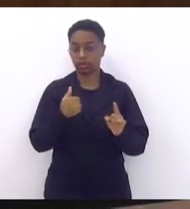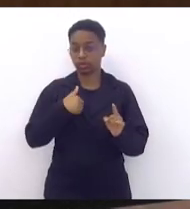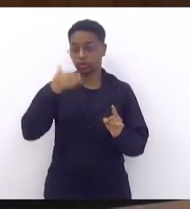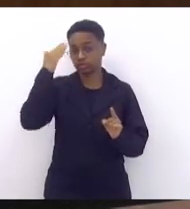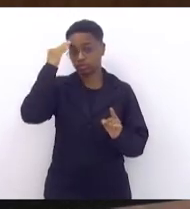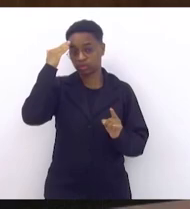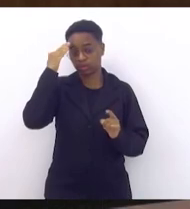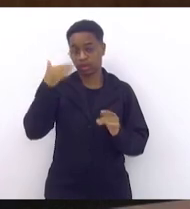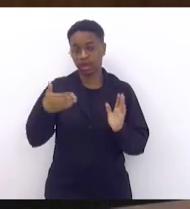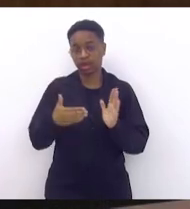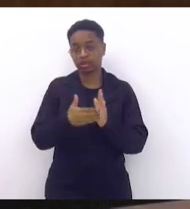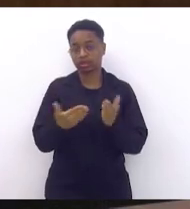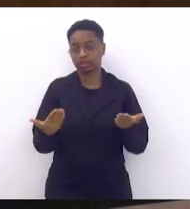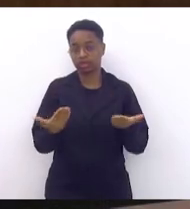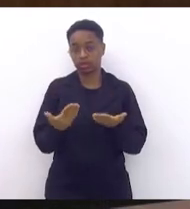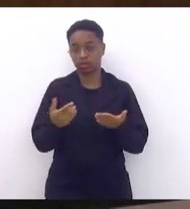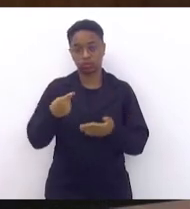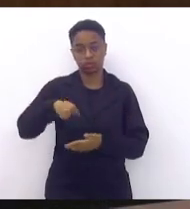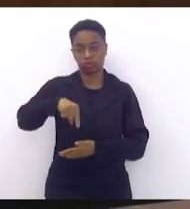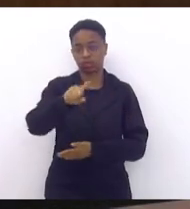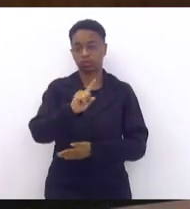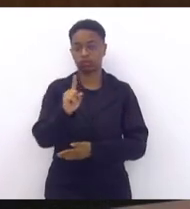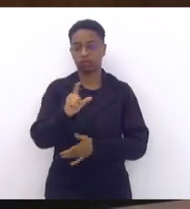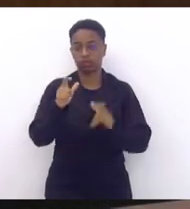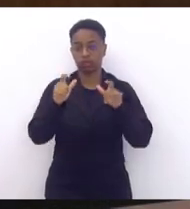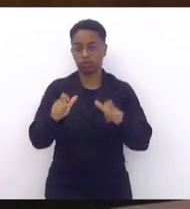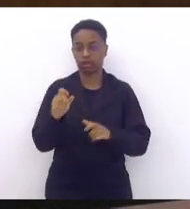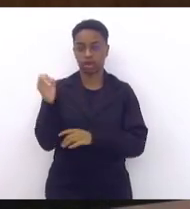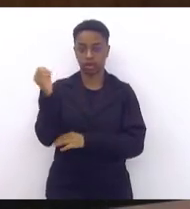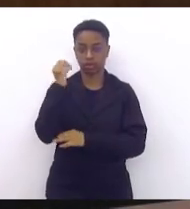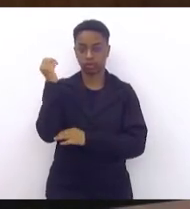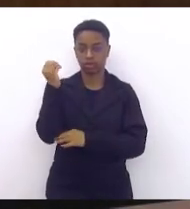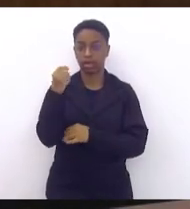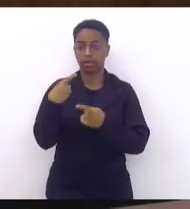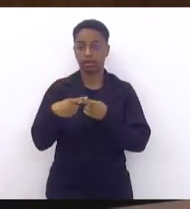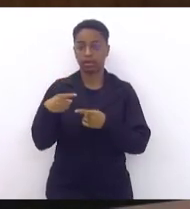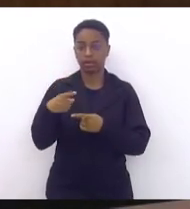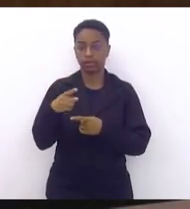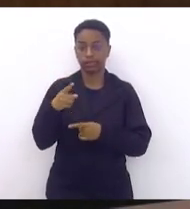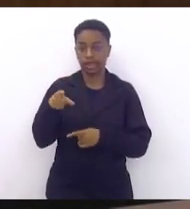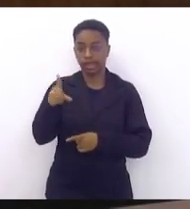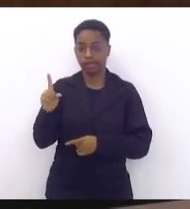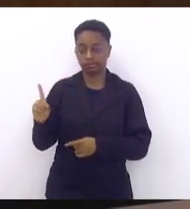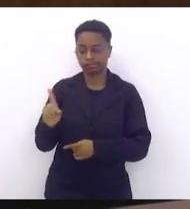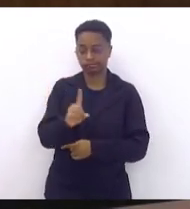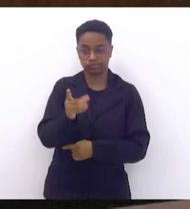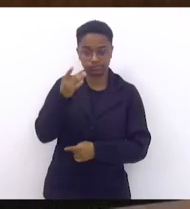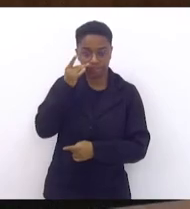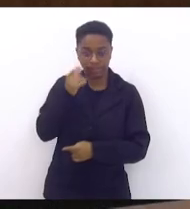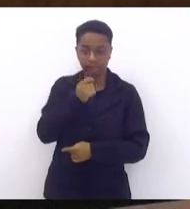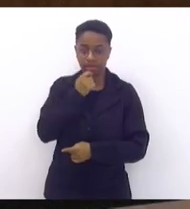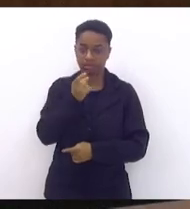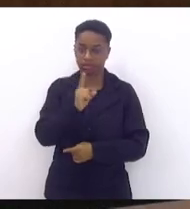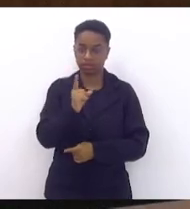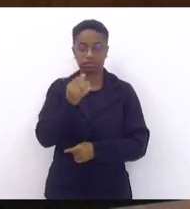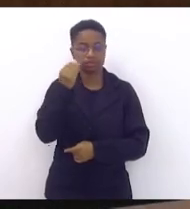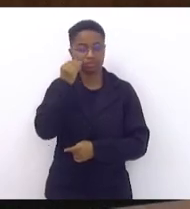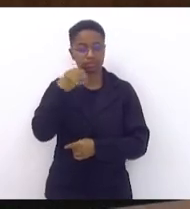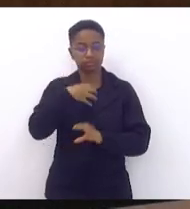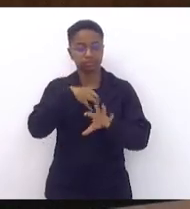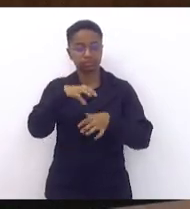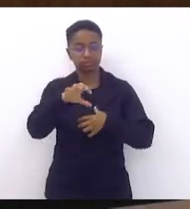até hoje não foi ao Rio Grande do Sul, ele pessoalmente, para ser